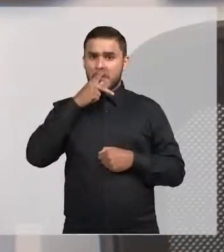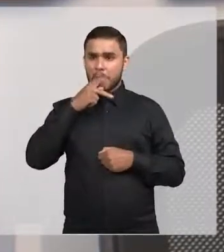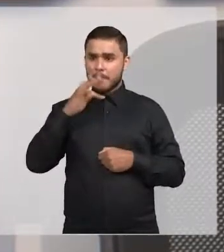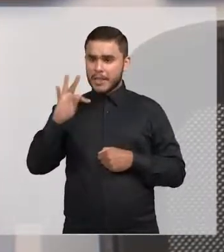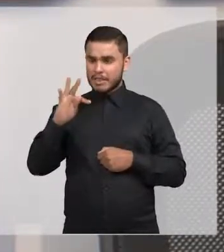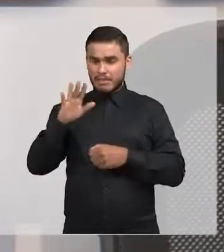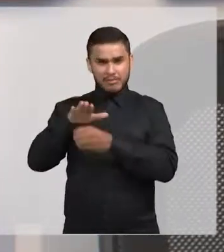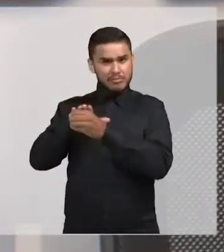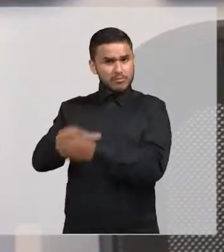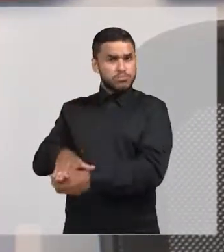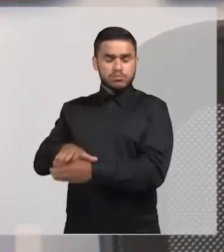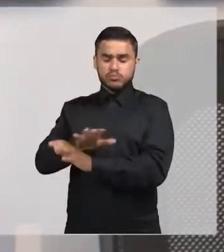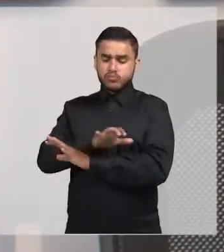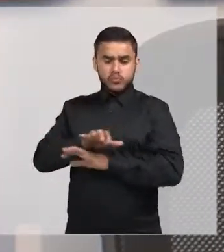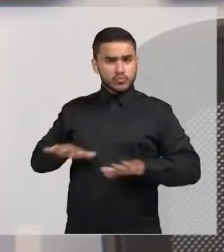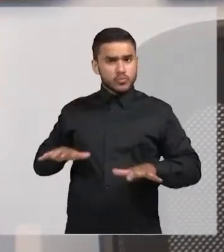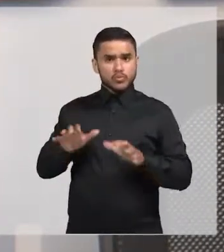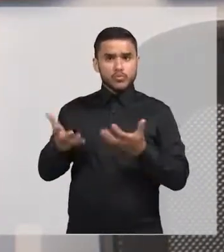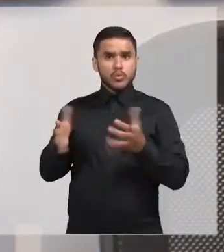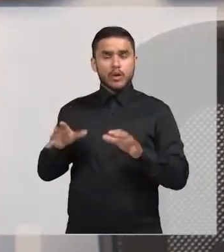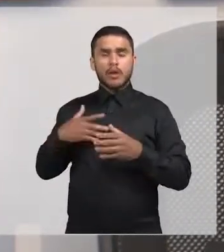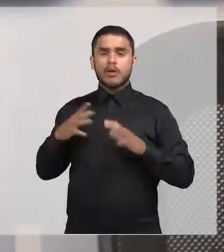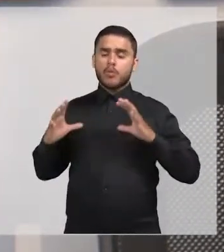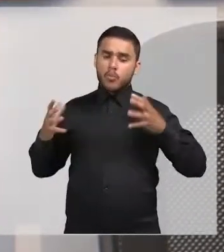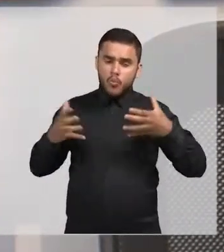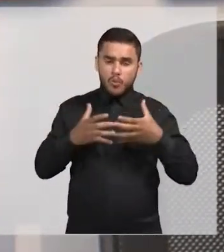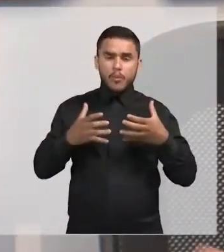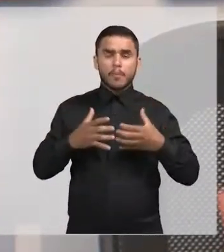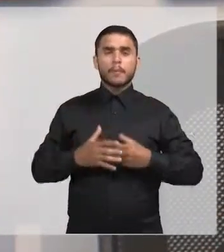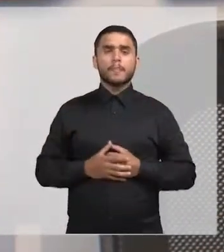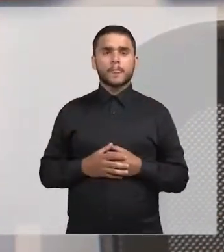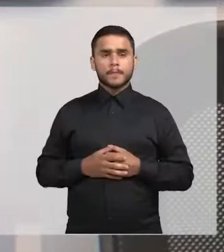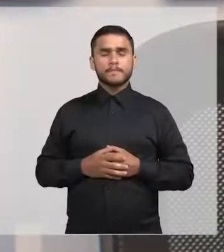participação do Partido dos Trabalhadores nesse bloco, construído por